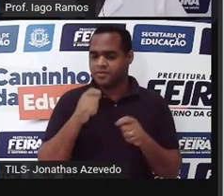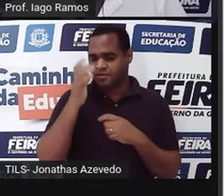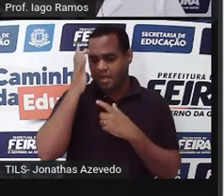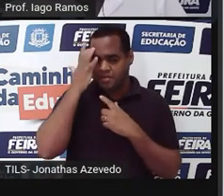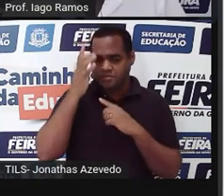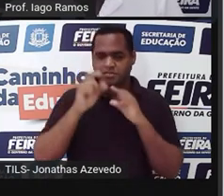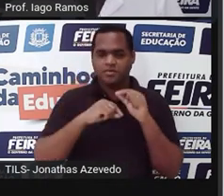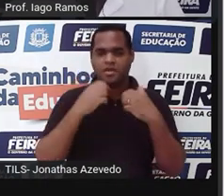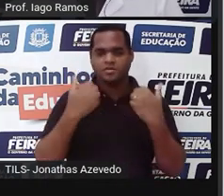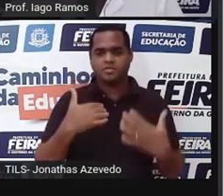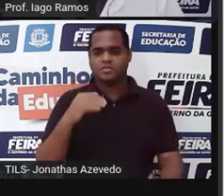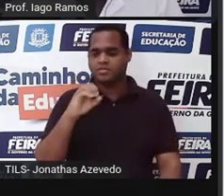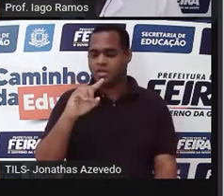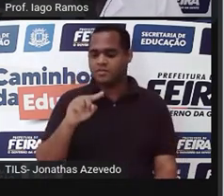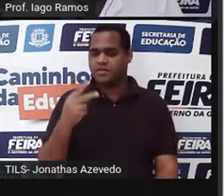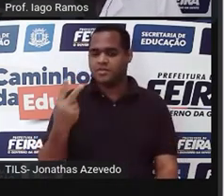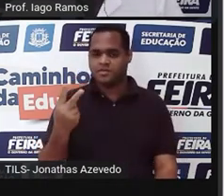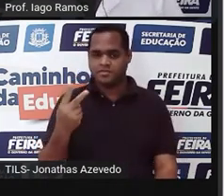0,2